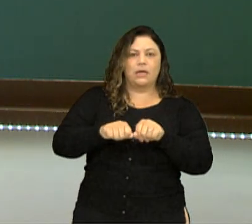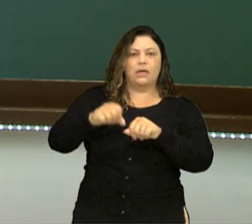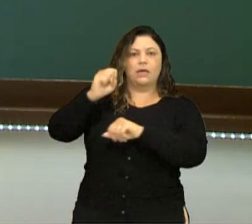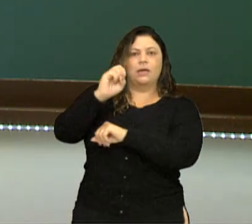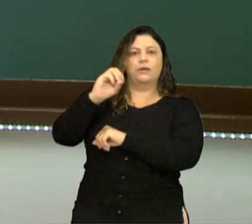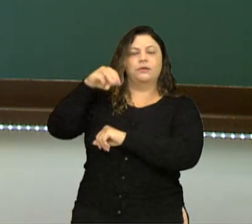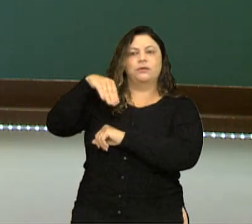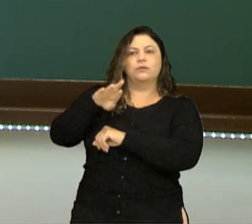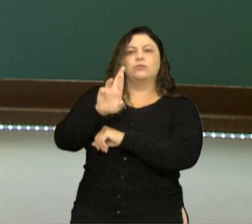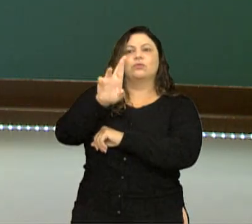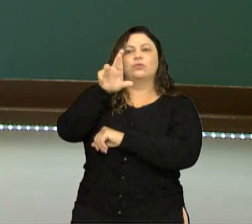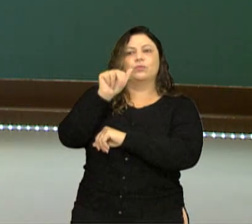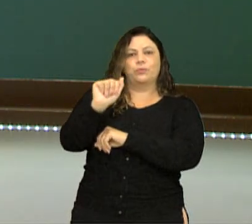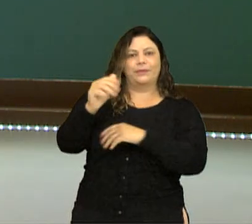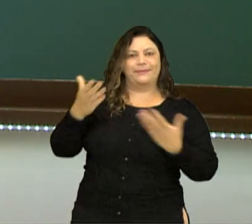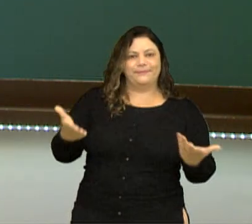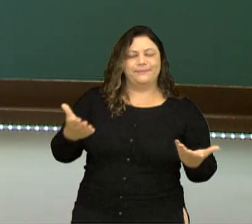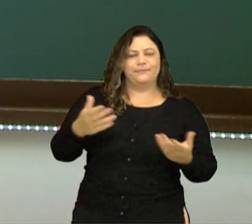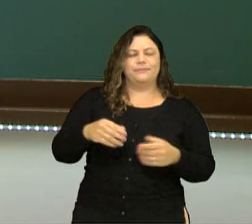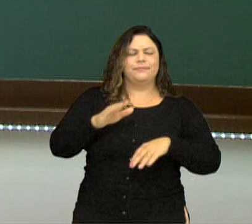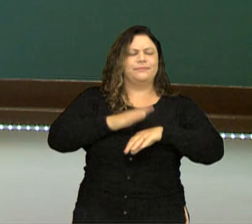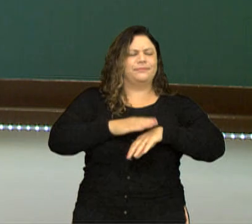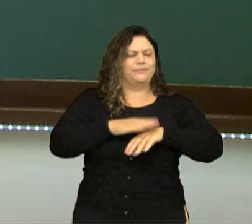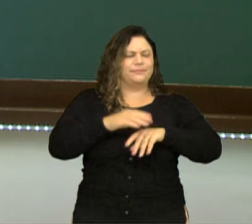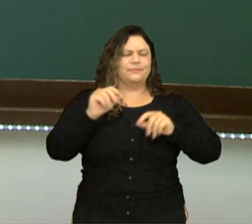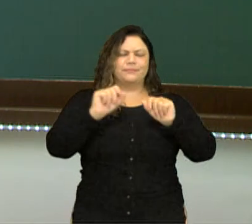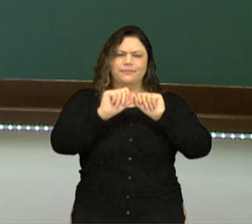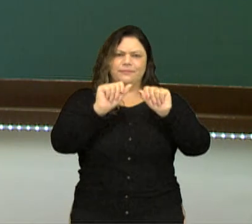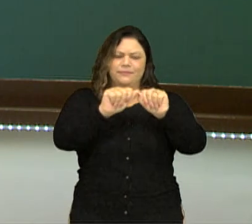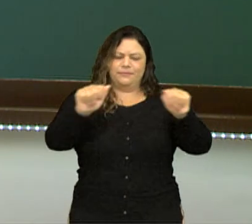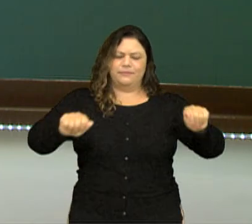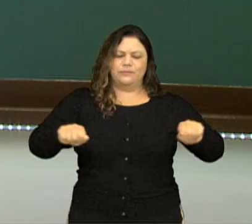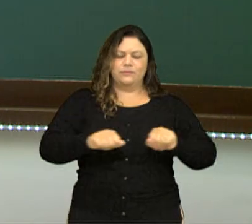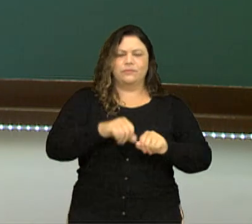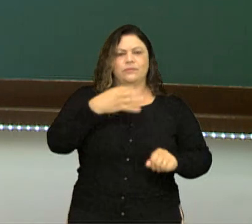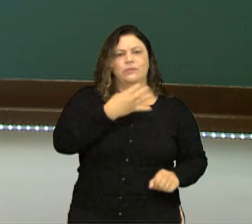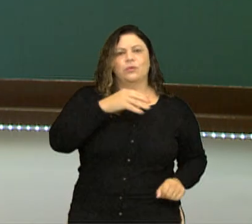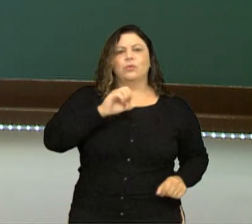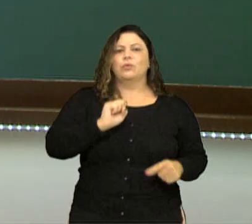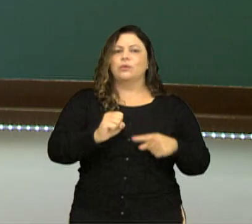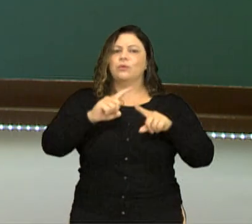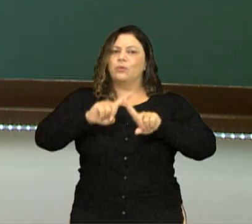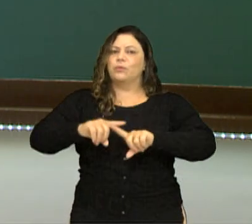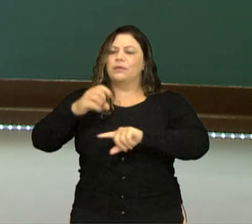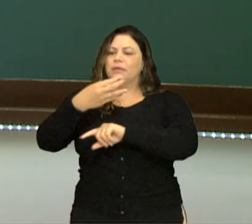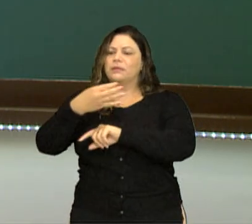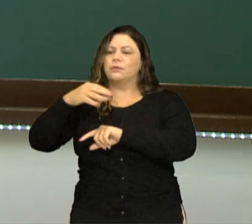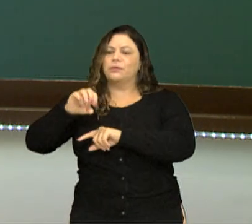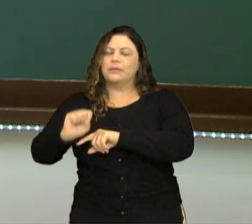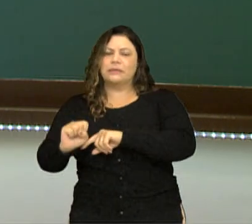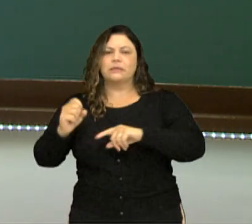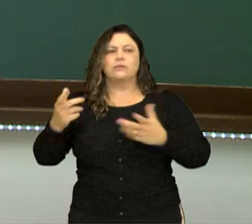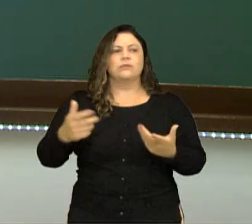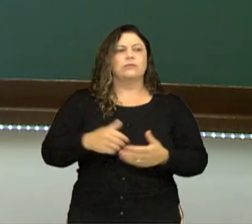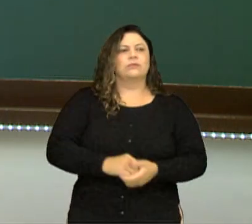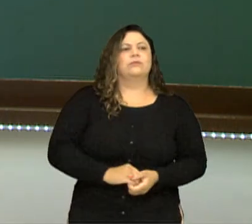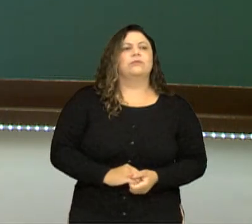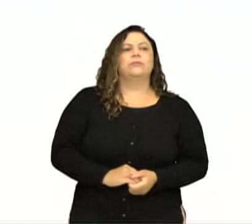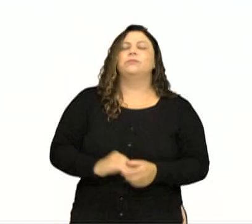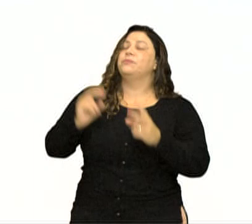nessa situação. Fez lá a área, 48 vezes 48, você vai chegar em 23